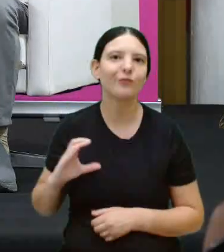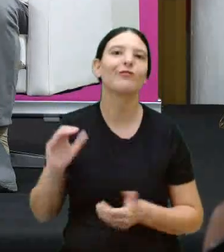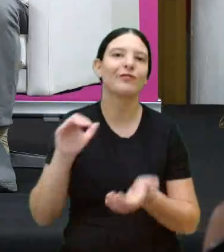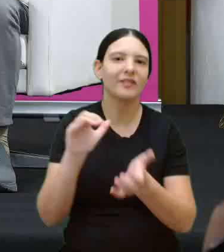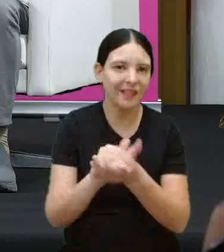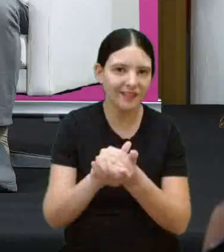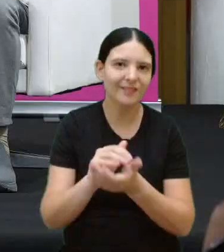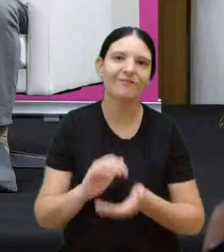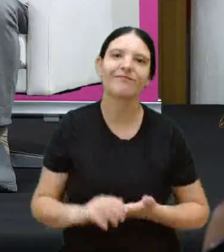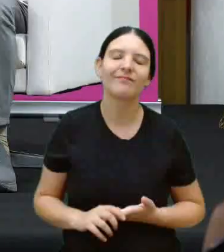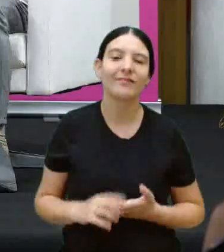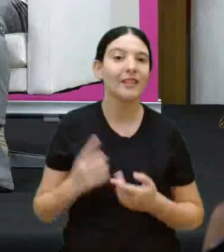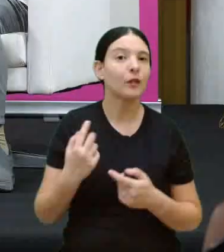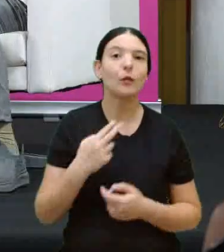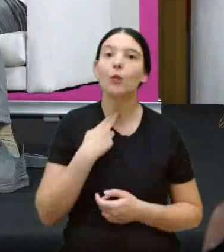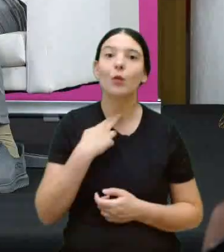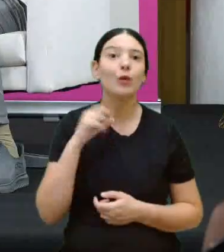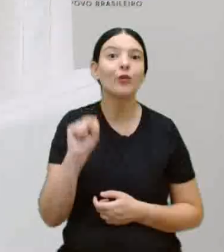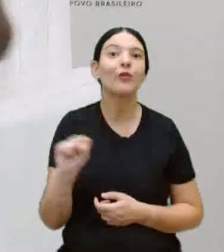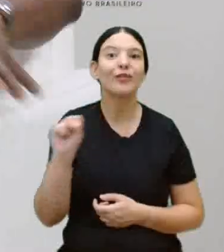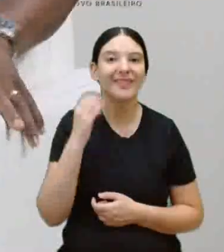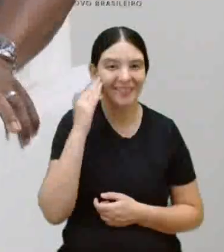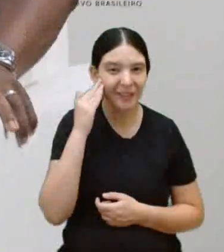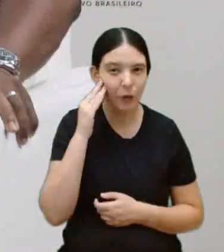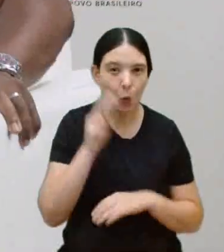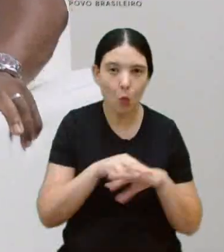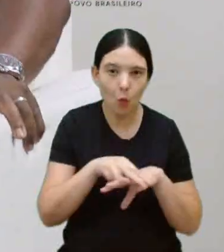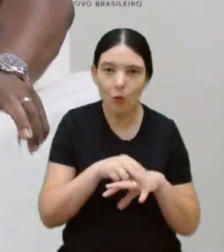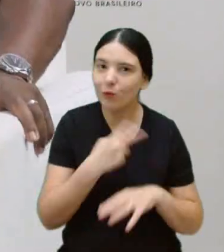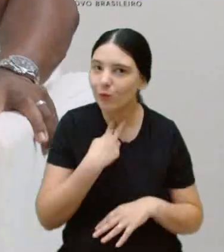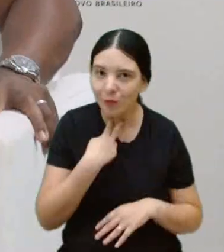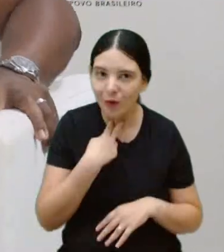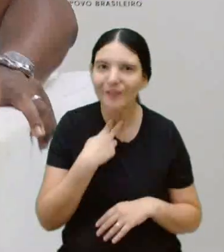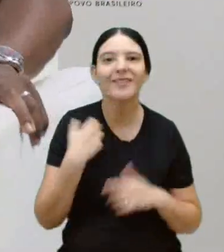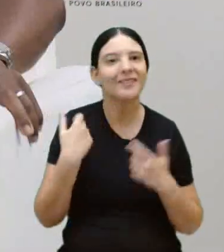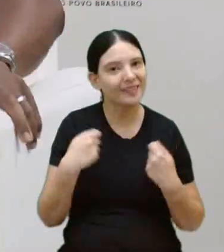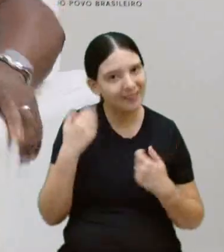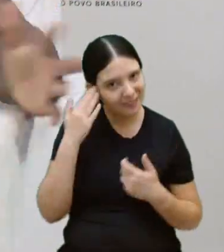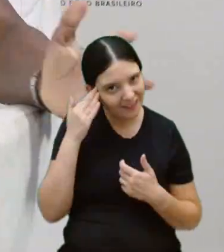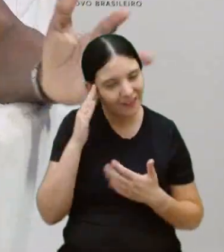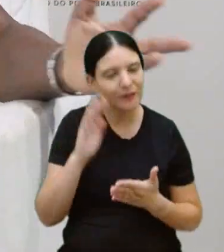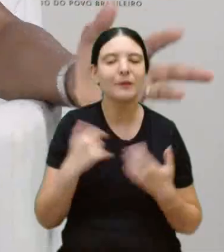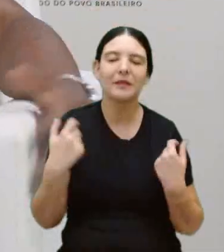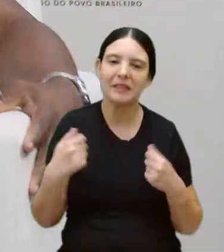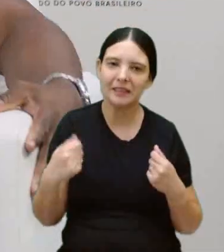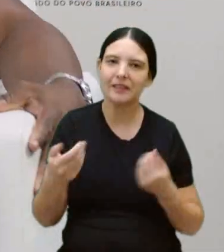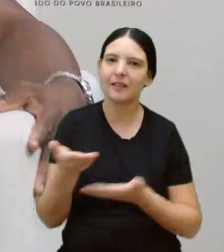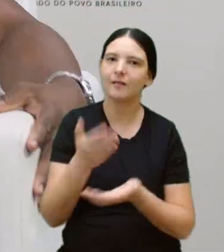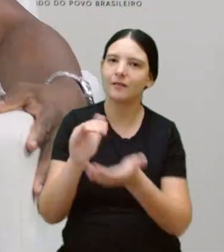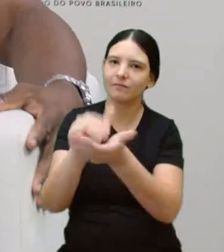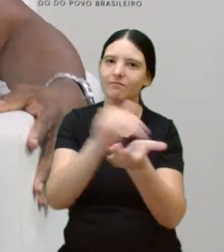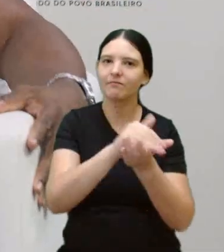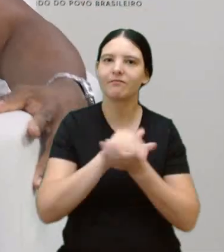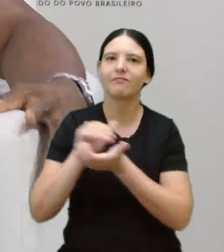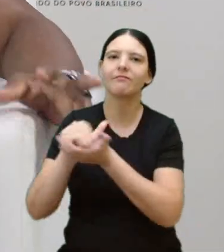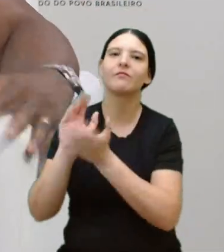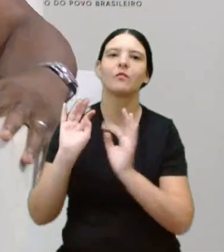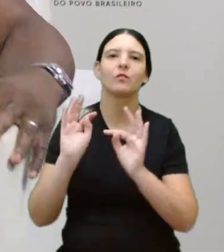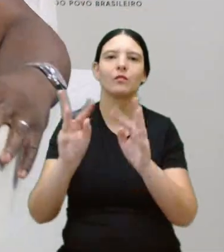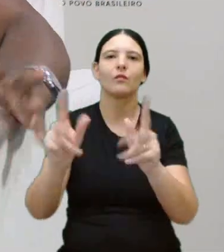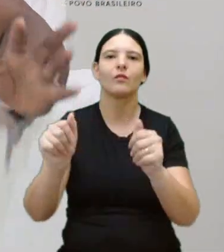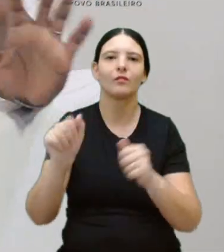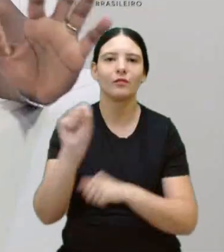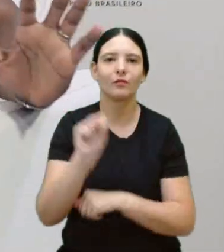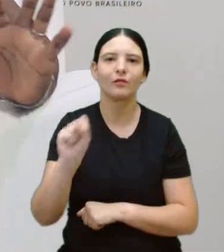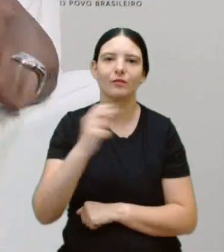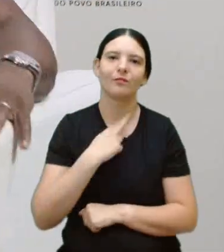pessoas solteiras, entendeu? Por isso. Então, tem que realocar de alguma maneira as pessoas na comunidade. Não pode ficar solteiro. Entendeu?